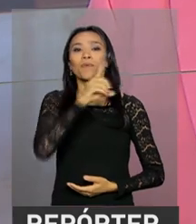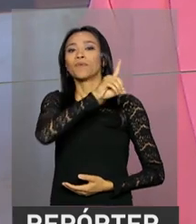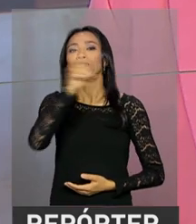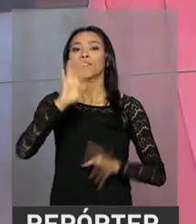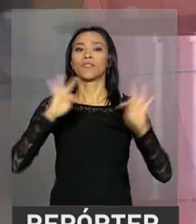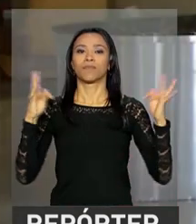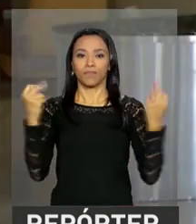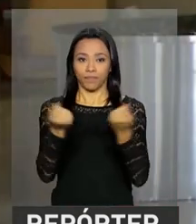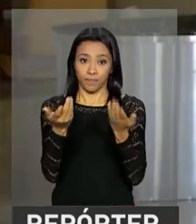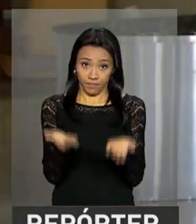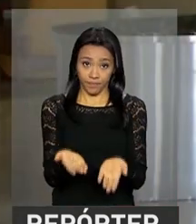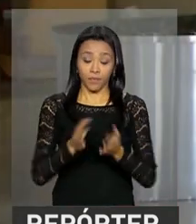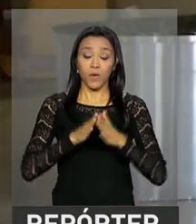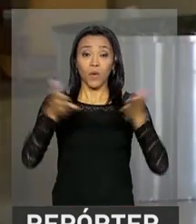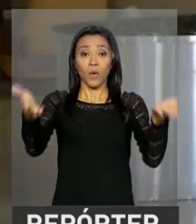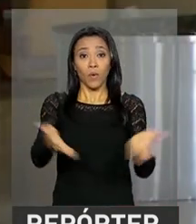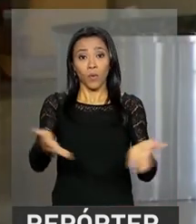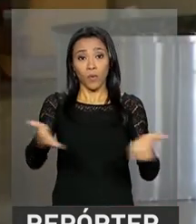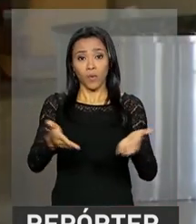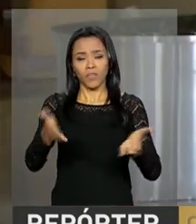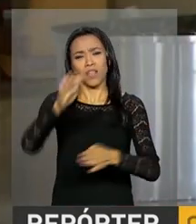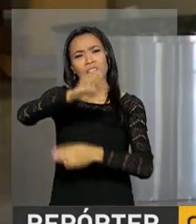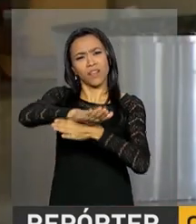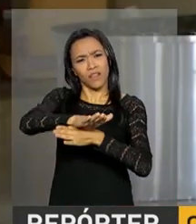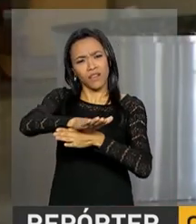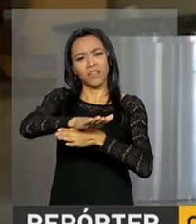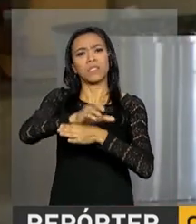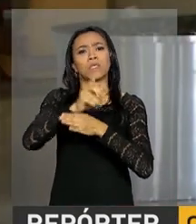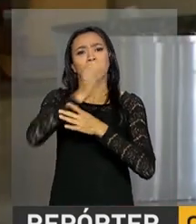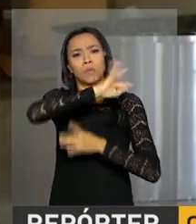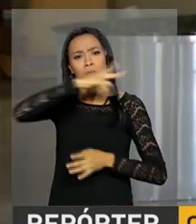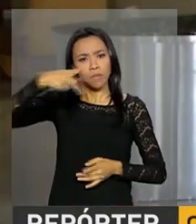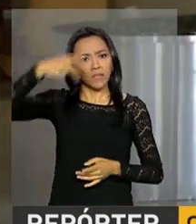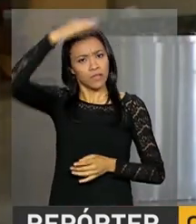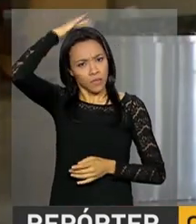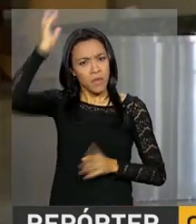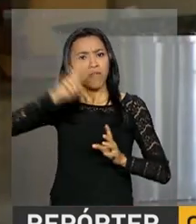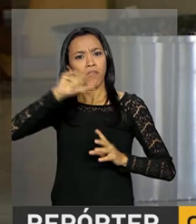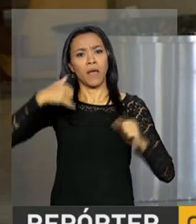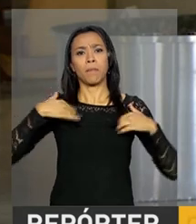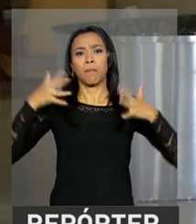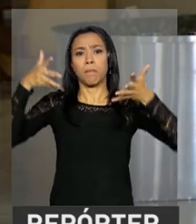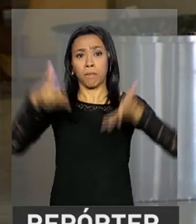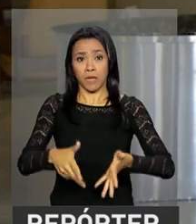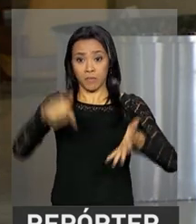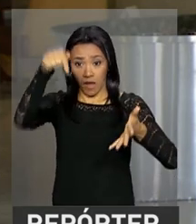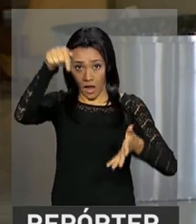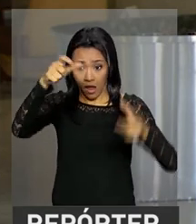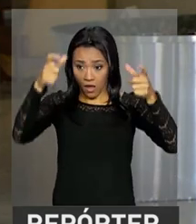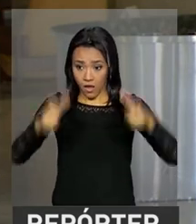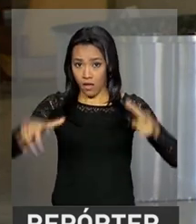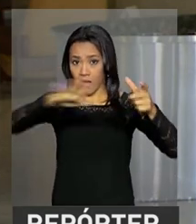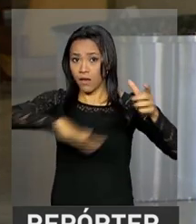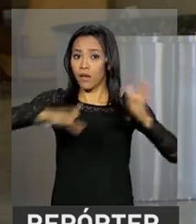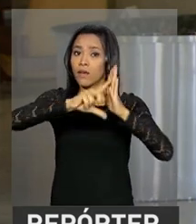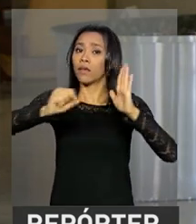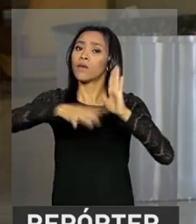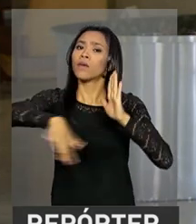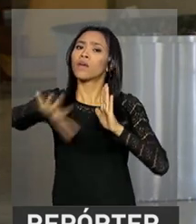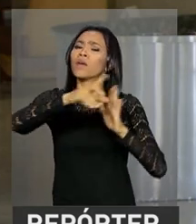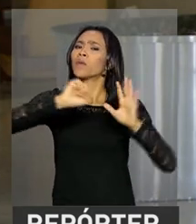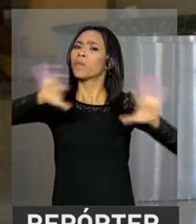dia a todos. Hoje, agora à tarde, o presidente Michel Temer vai participar aqui no Palácio do Planalto de um evento